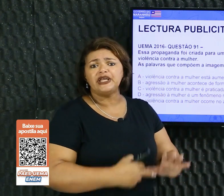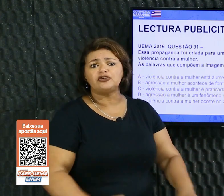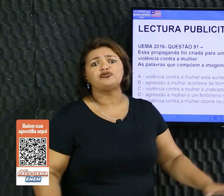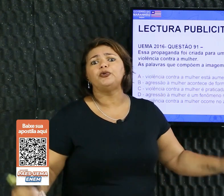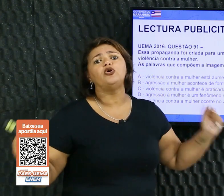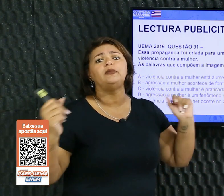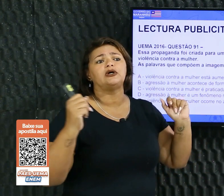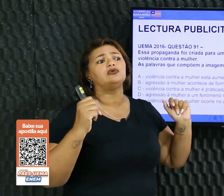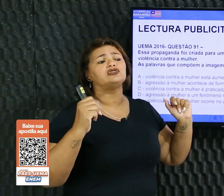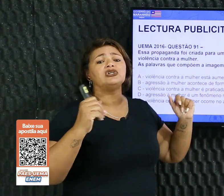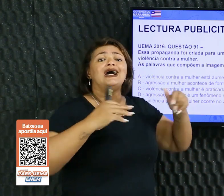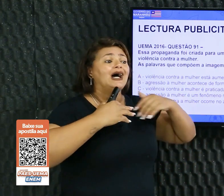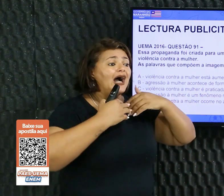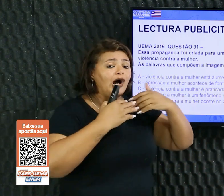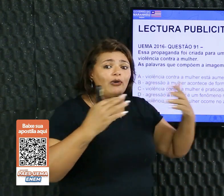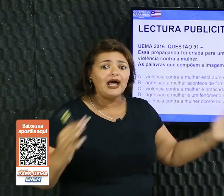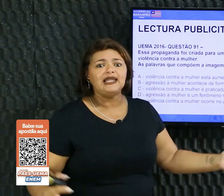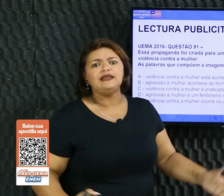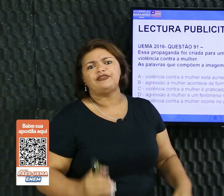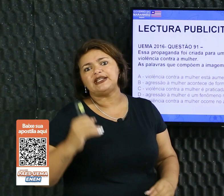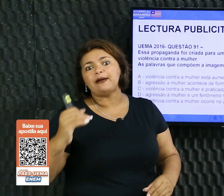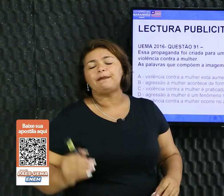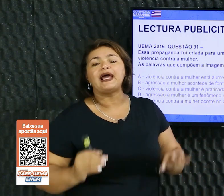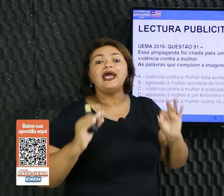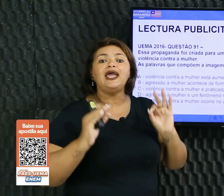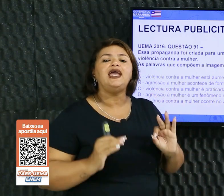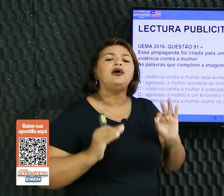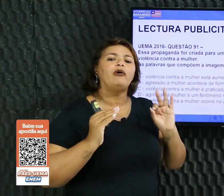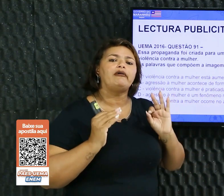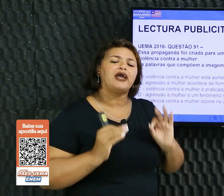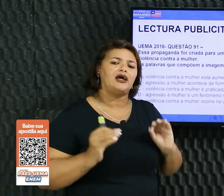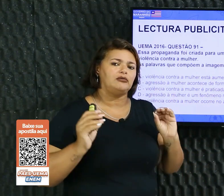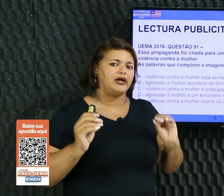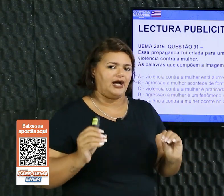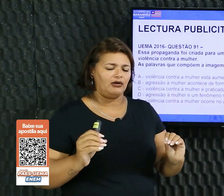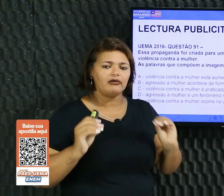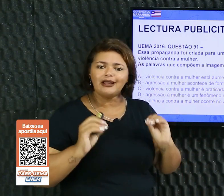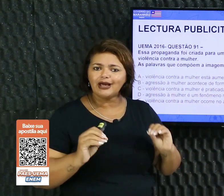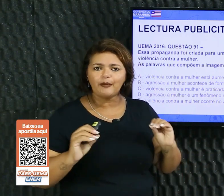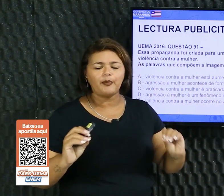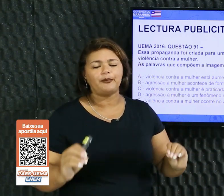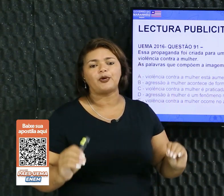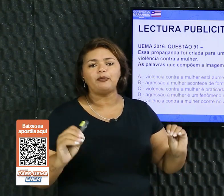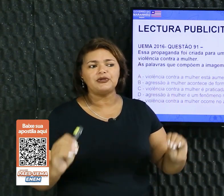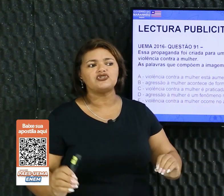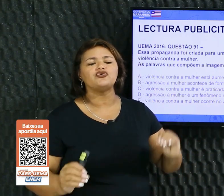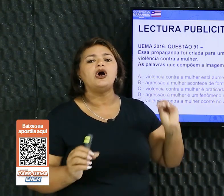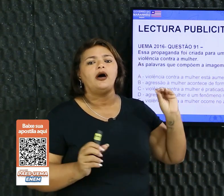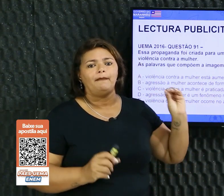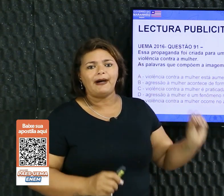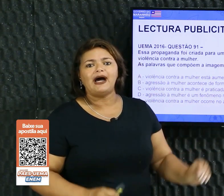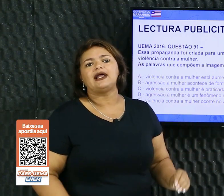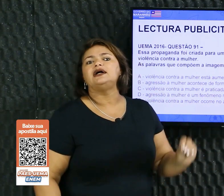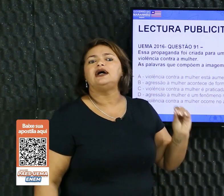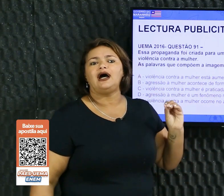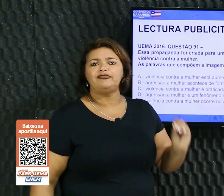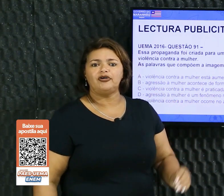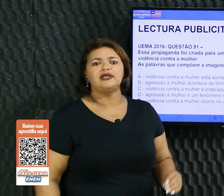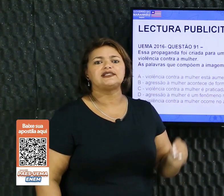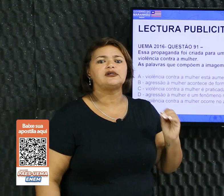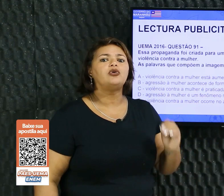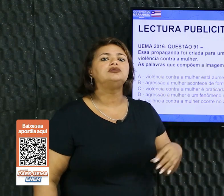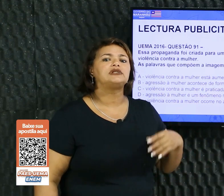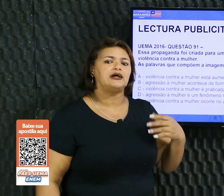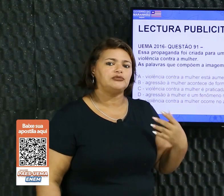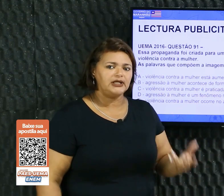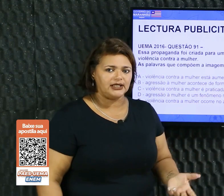nos banheiros públicos, ao ar livre, na praia, em qualquer lugar. Qualquer lugar é propício para a